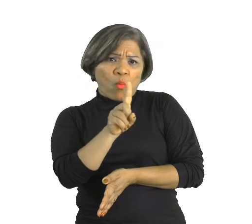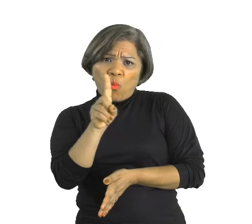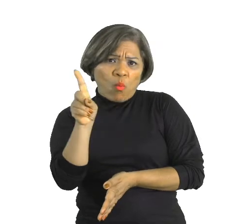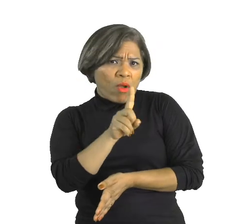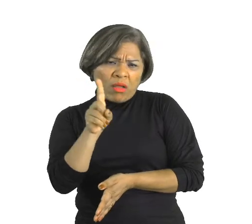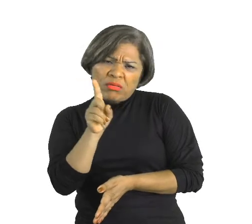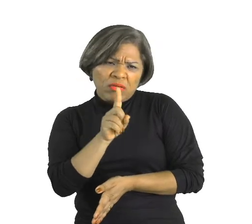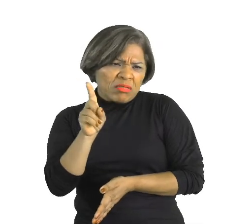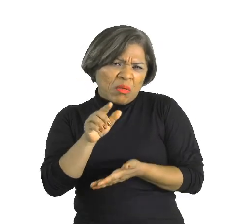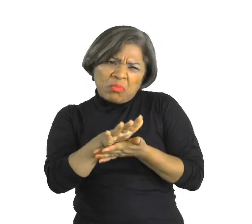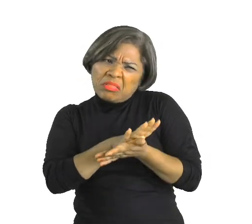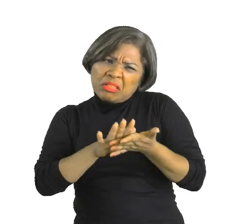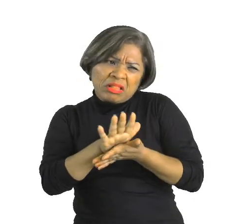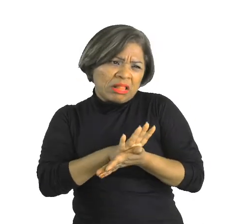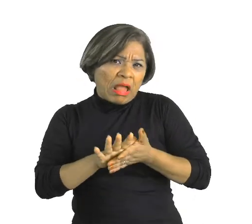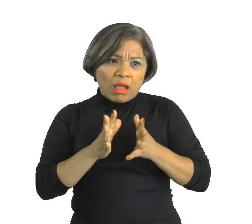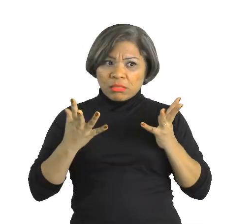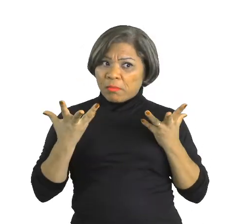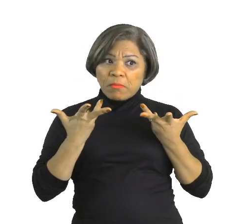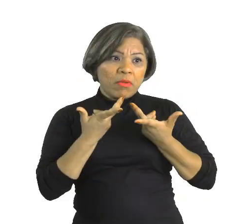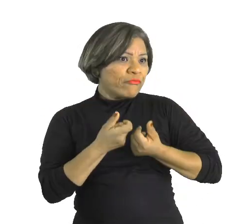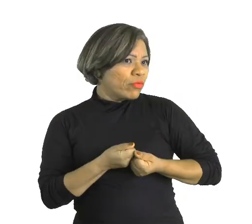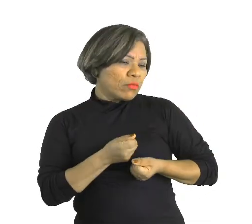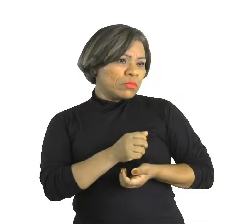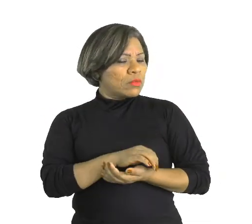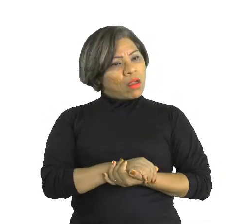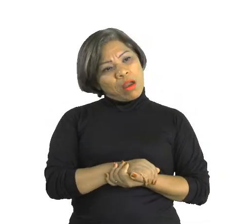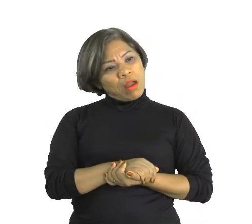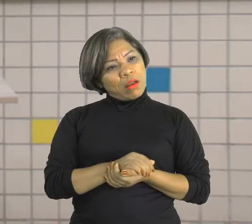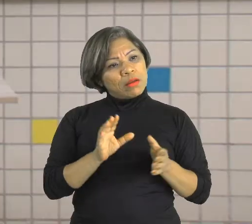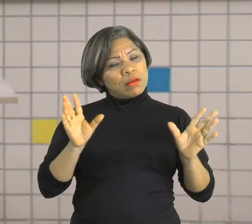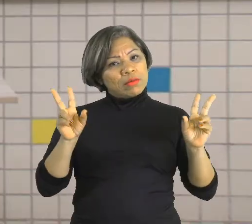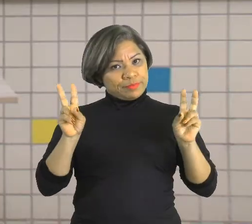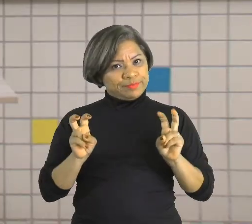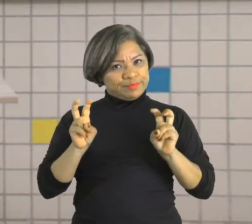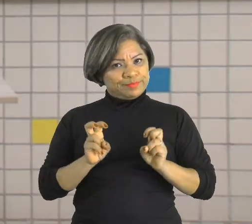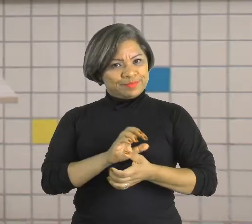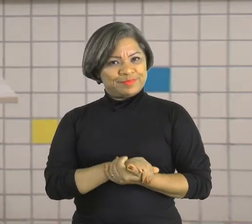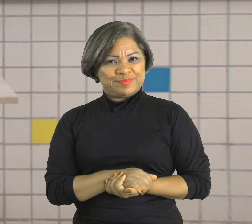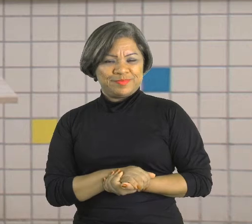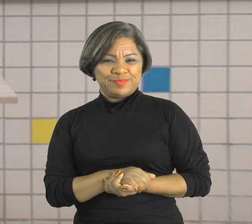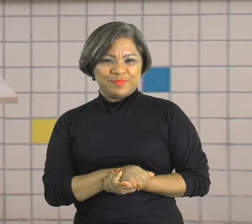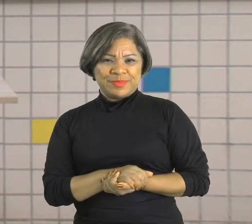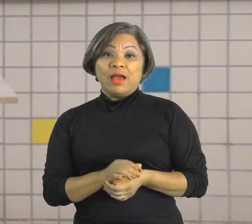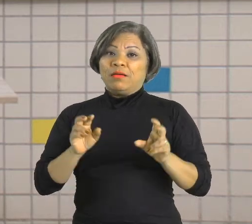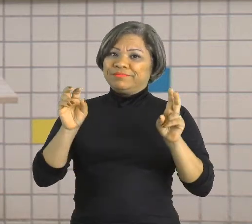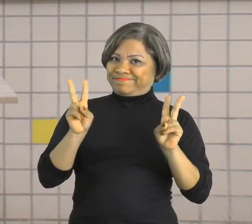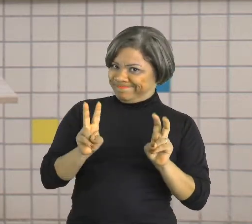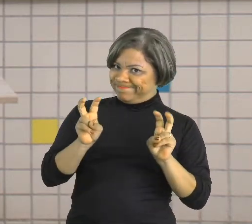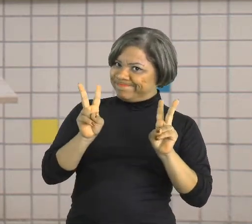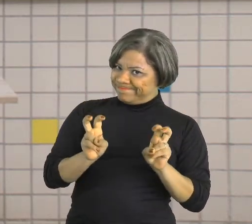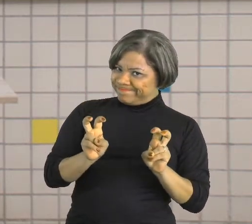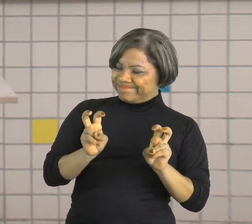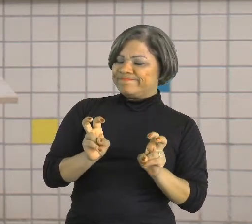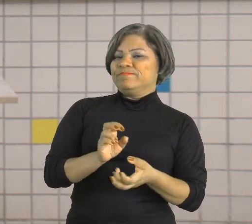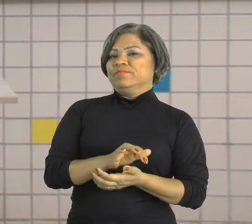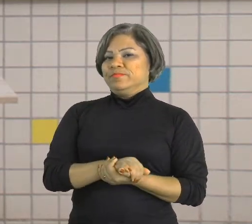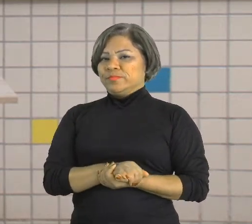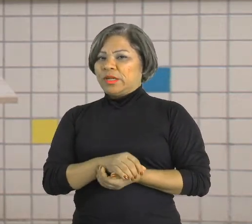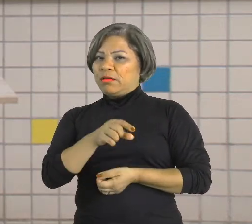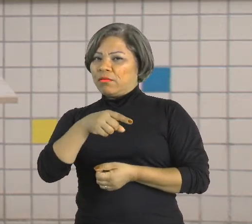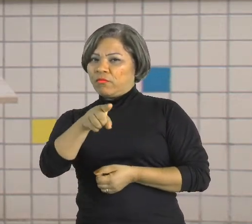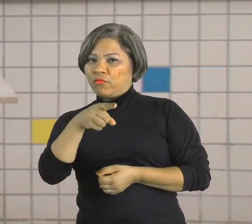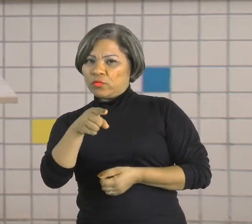pouco fabulosos. Então, fecha aspas, esse trecho aí vocês